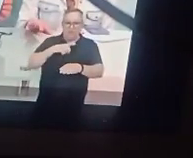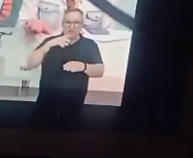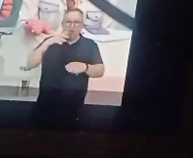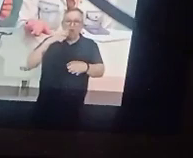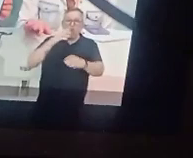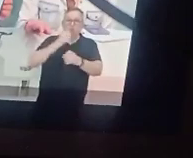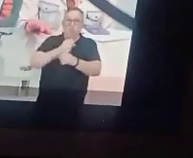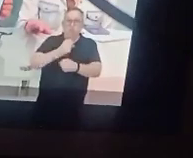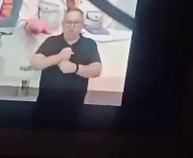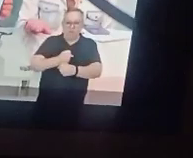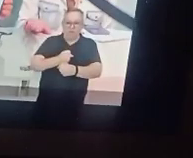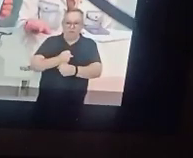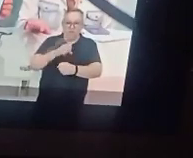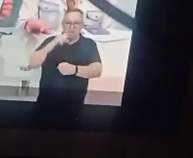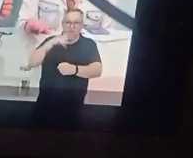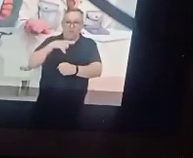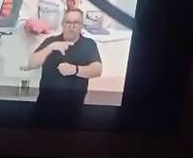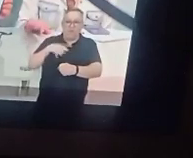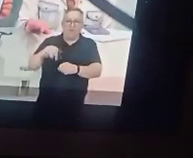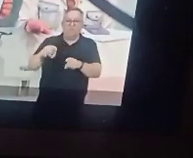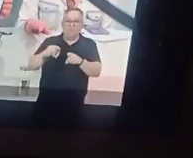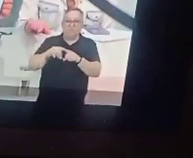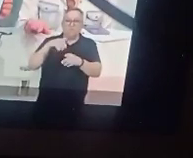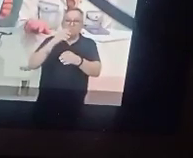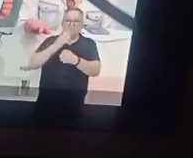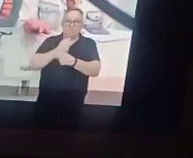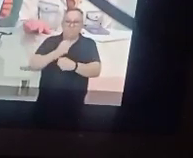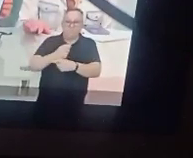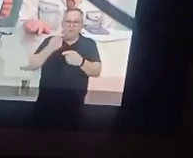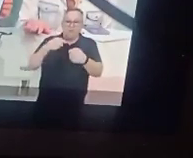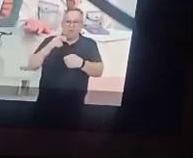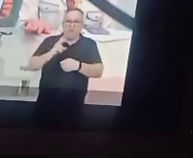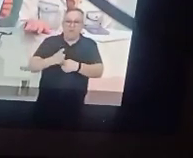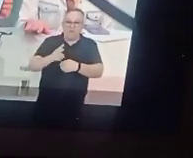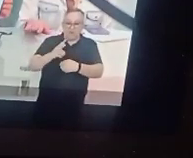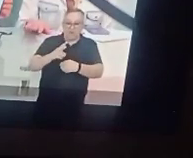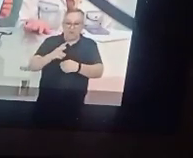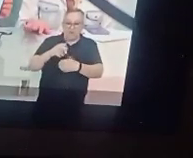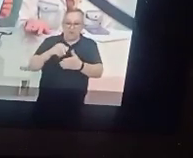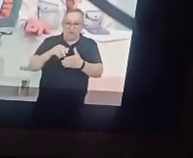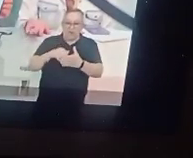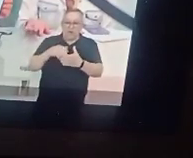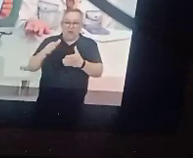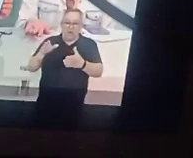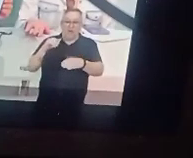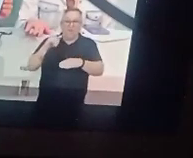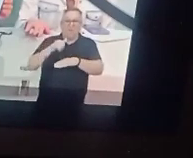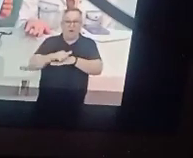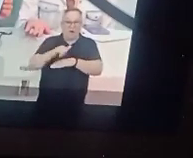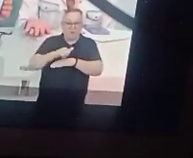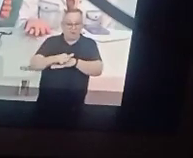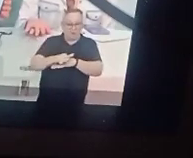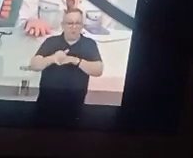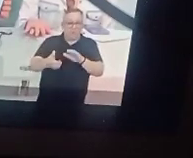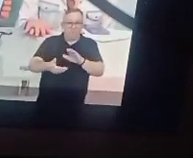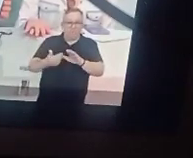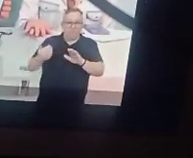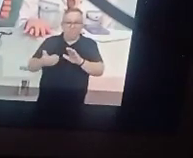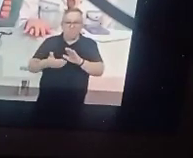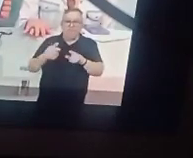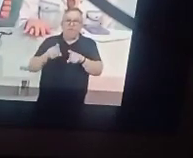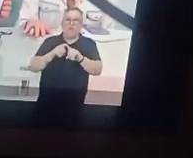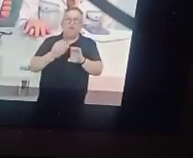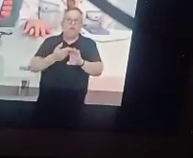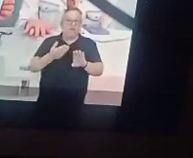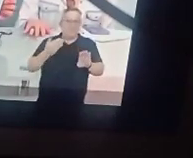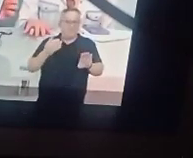total. Se vem no total, vocês precisam sempre descartar faltas e eventuais afastamentos que tenham